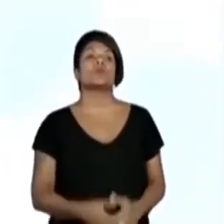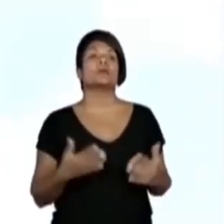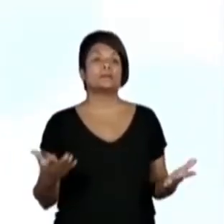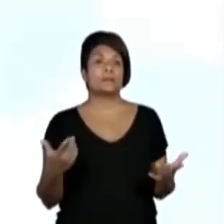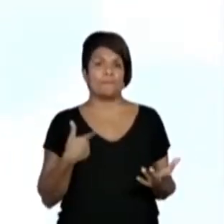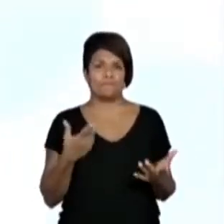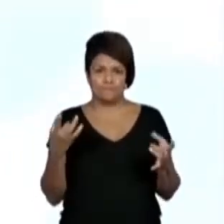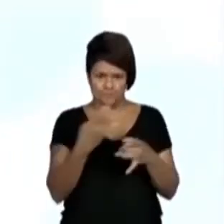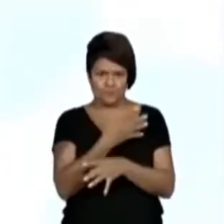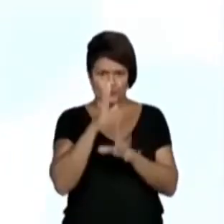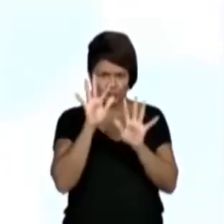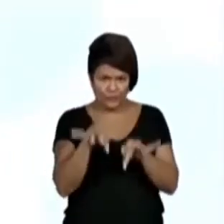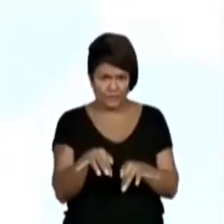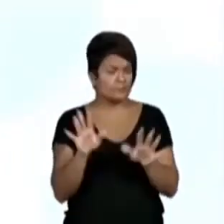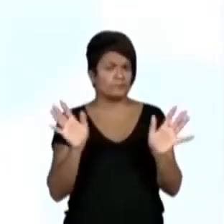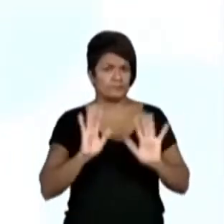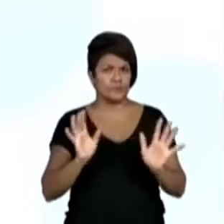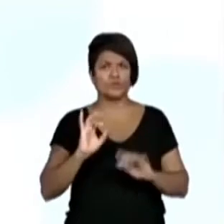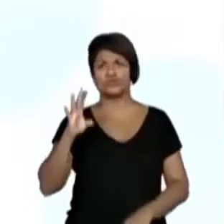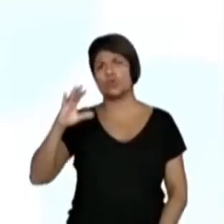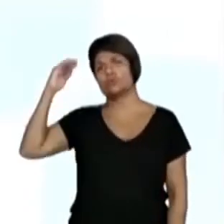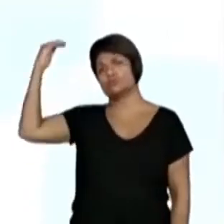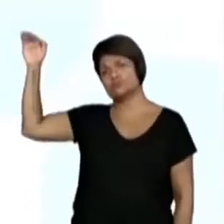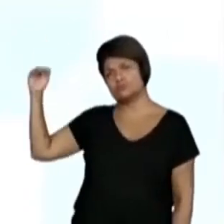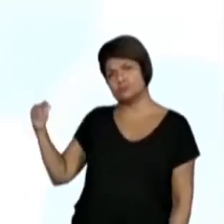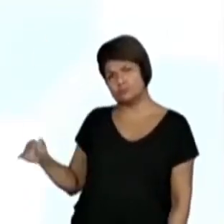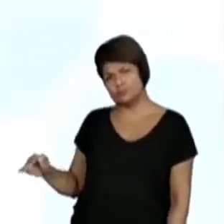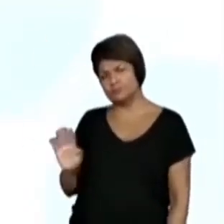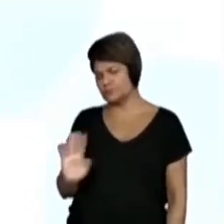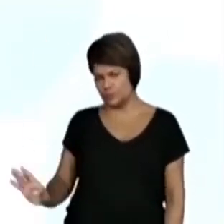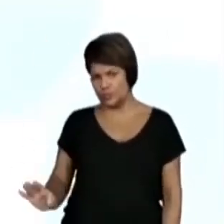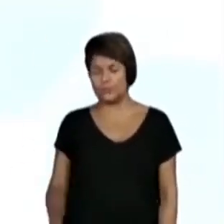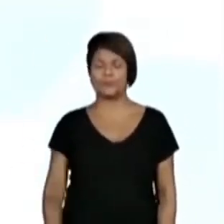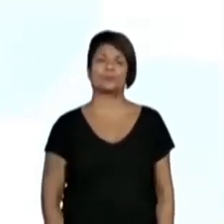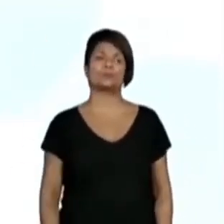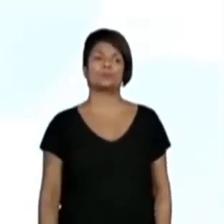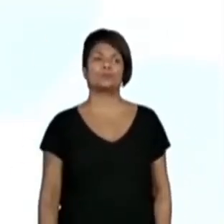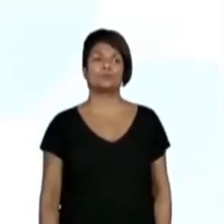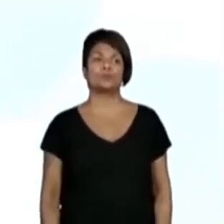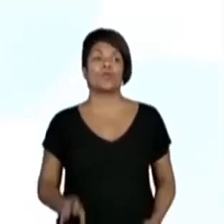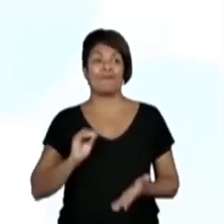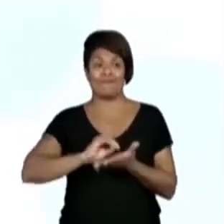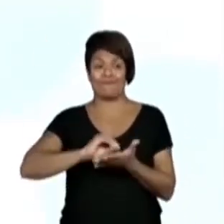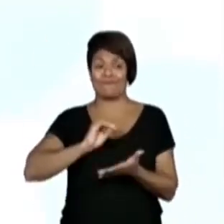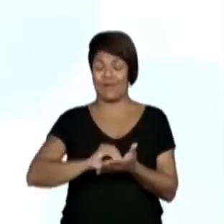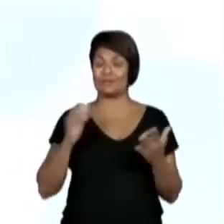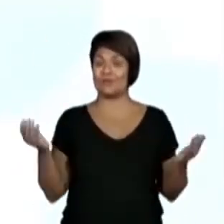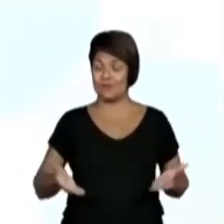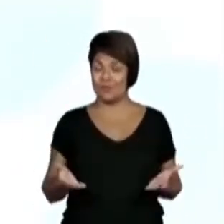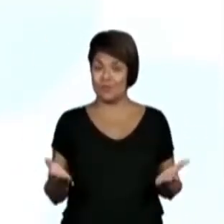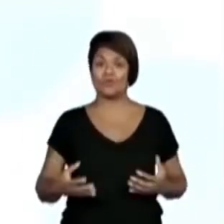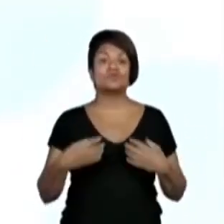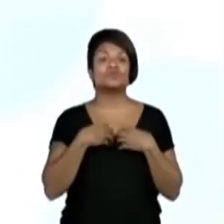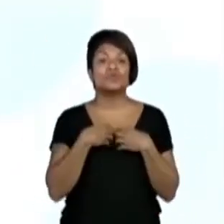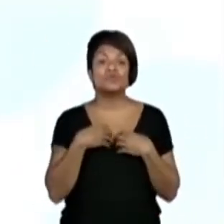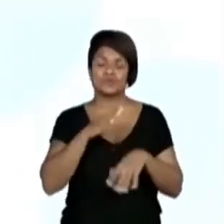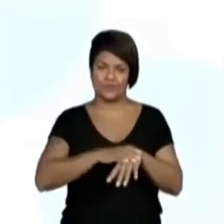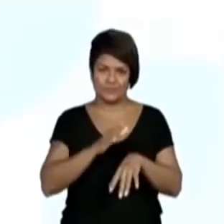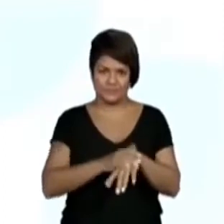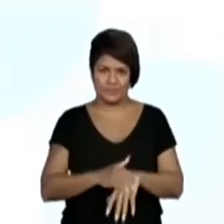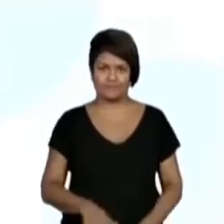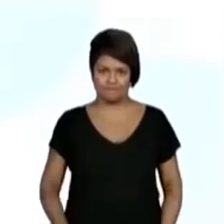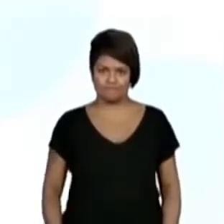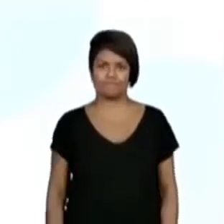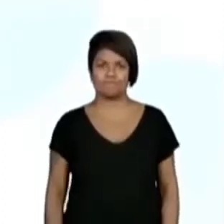não se encerrou. Eu tenho apenas os ingredientes selecionados. me falta agora o modo de fazer. E eu